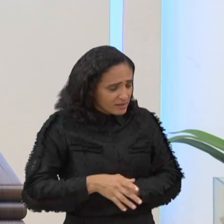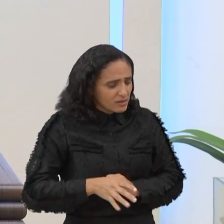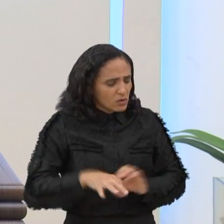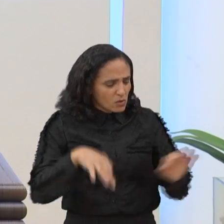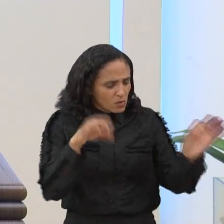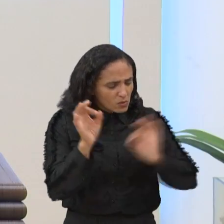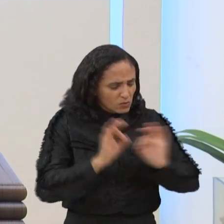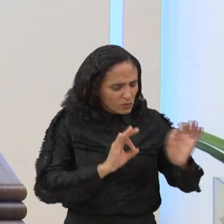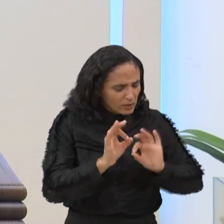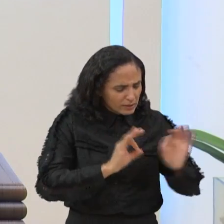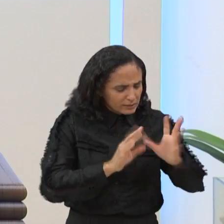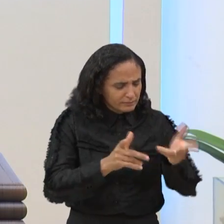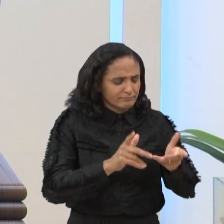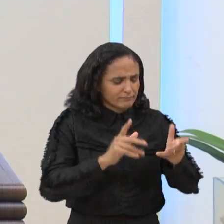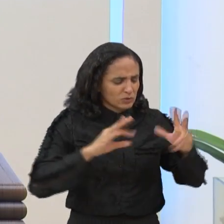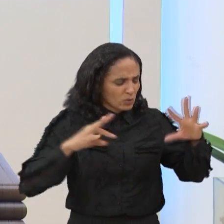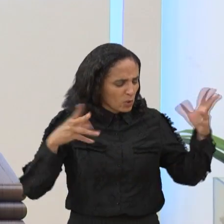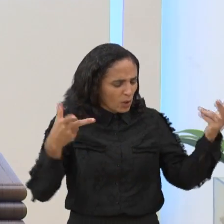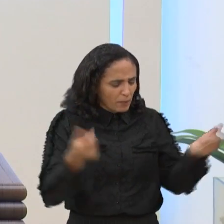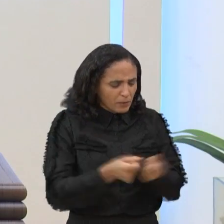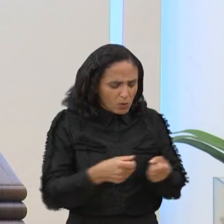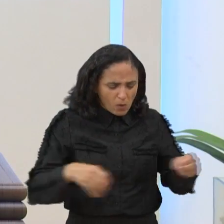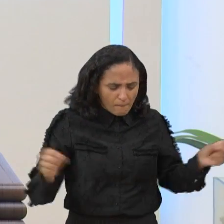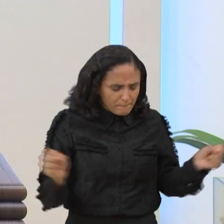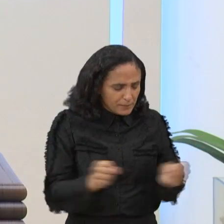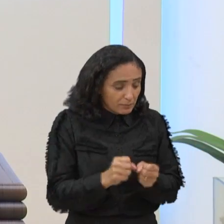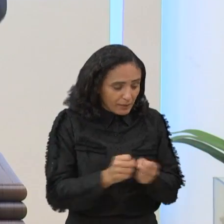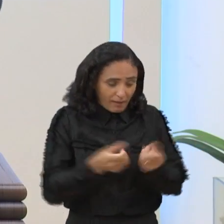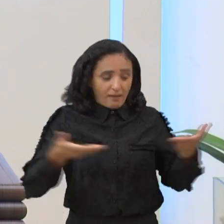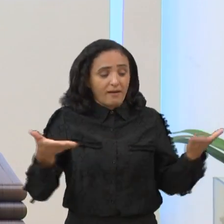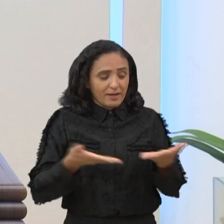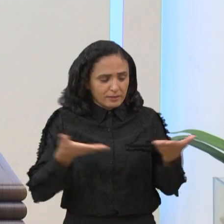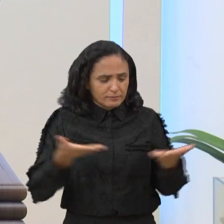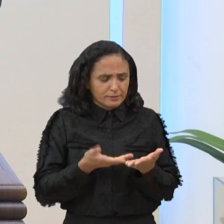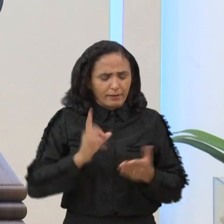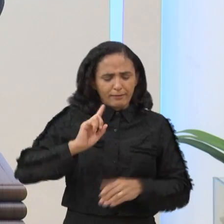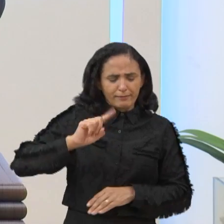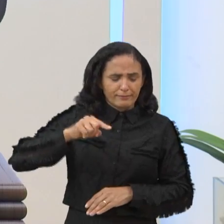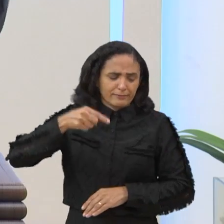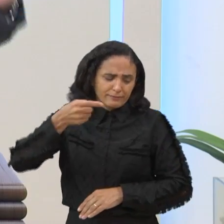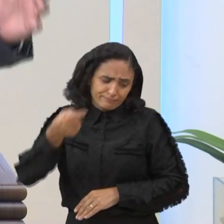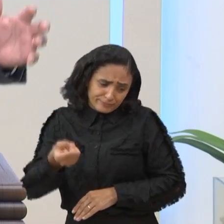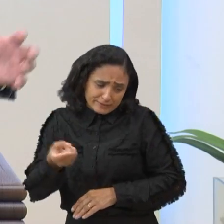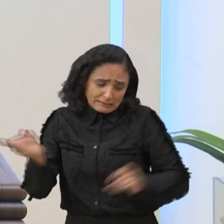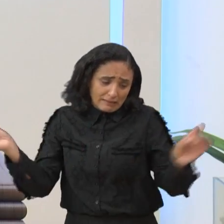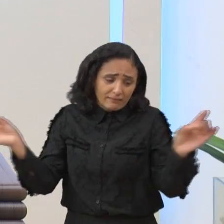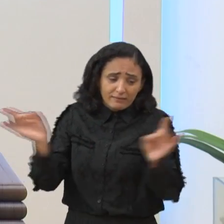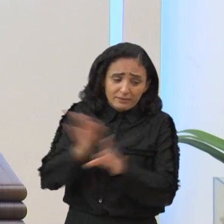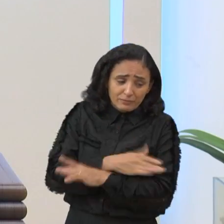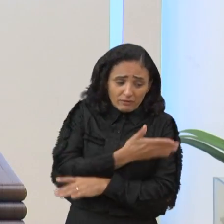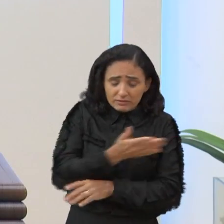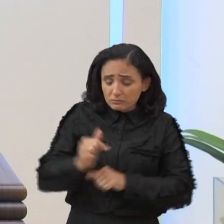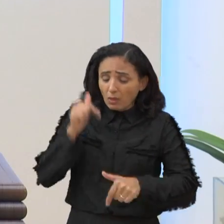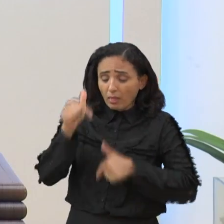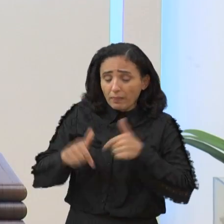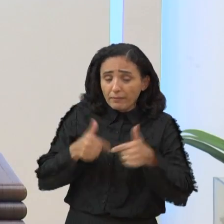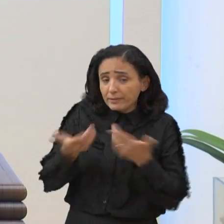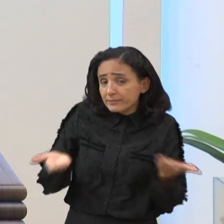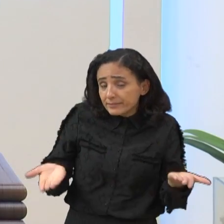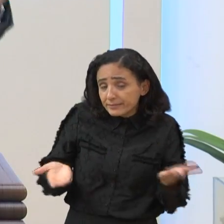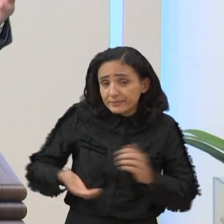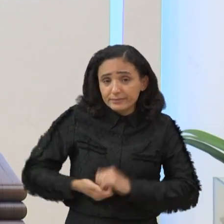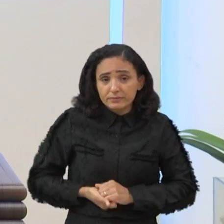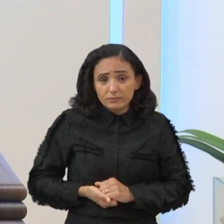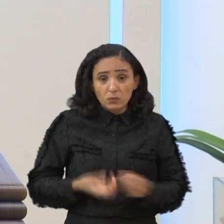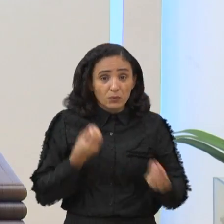obras daquele que me enviou, enquanto é dia, a noite vem, quando ninguém pode trabalhar. Jesus